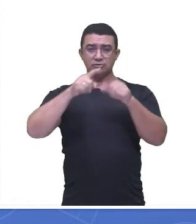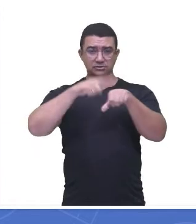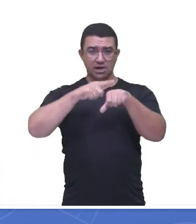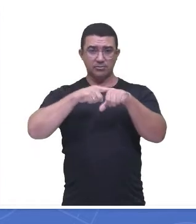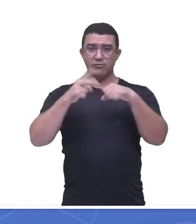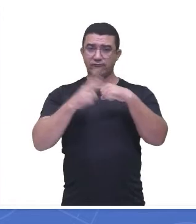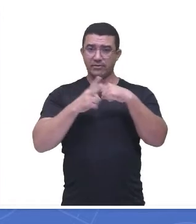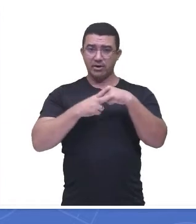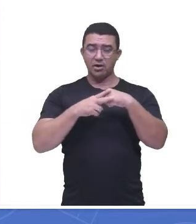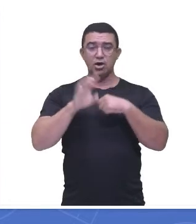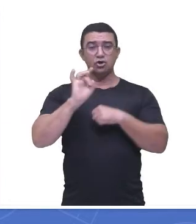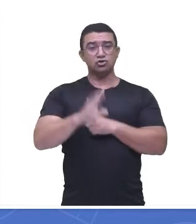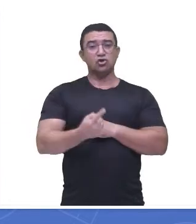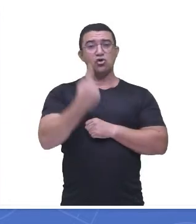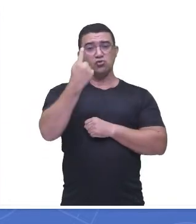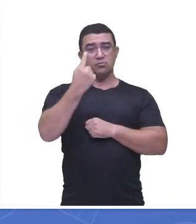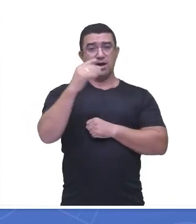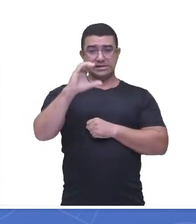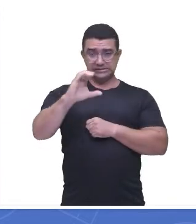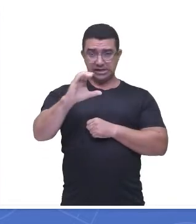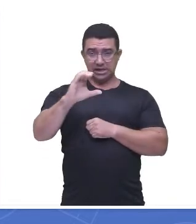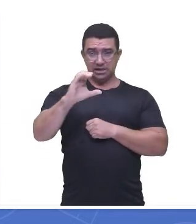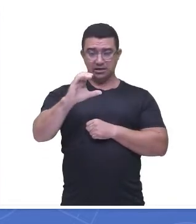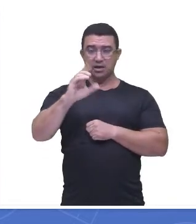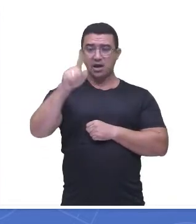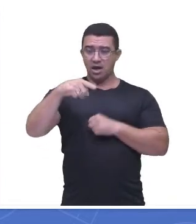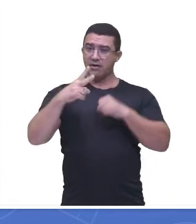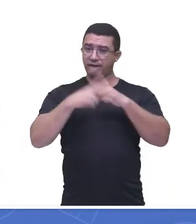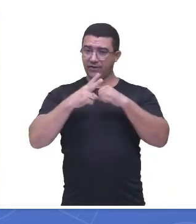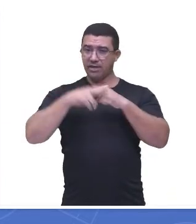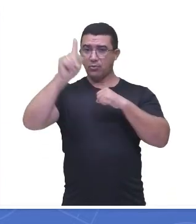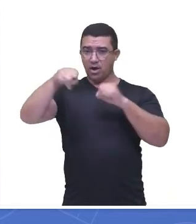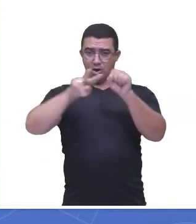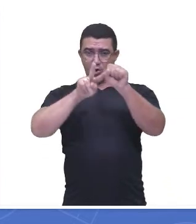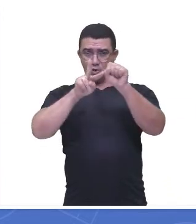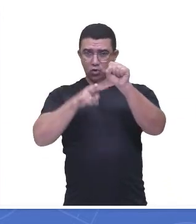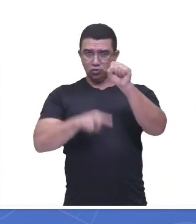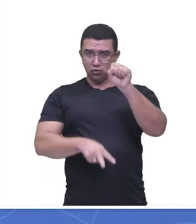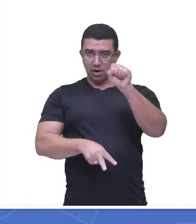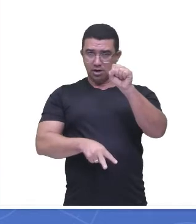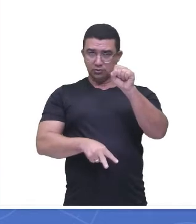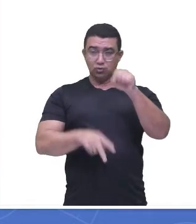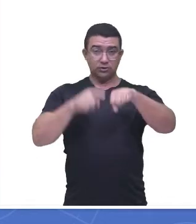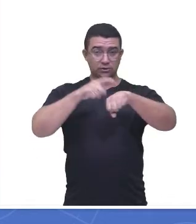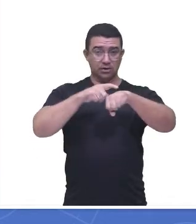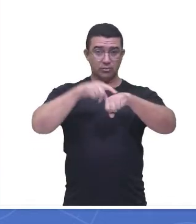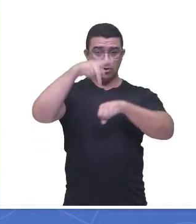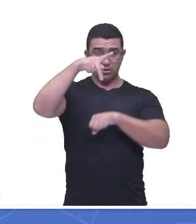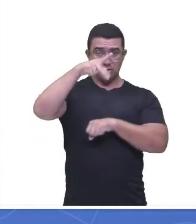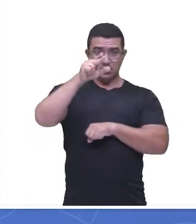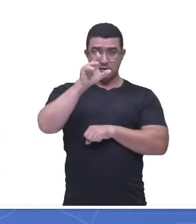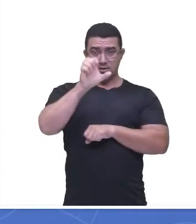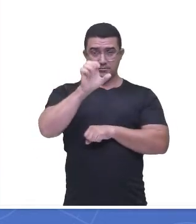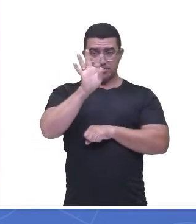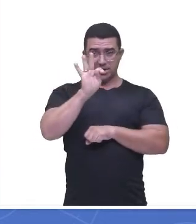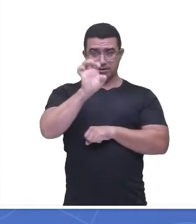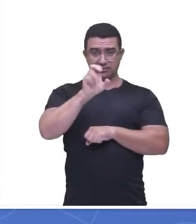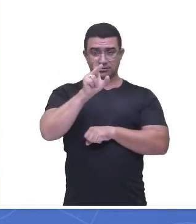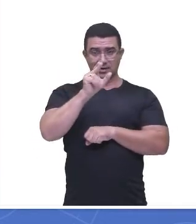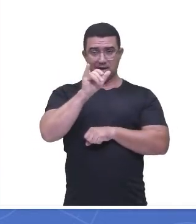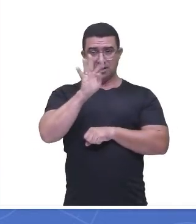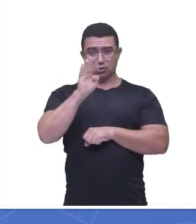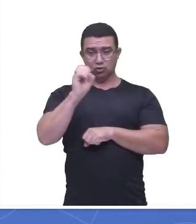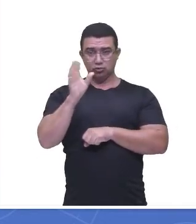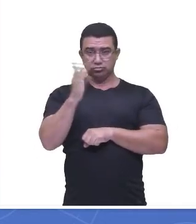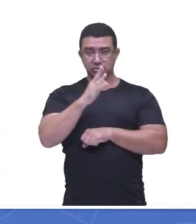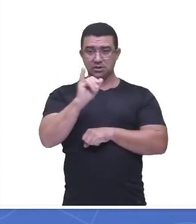somente a alternativa C, estes verbos são conjugados no pretérito imperfeito da indicativo. Por quê,